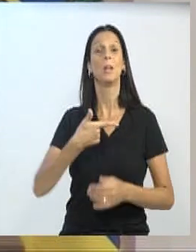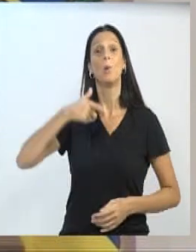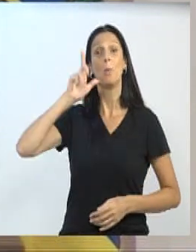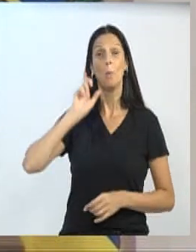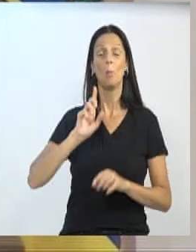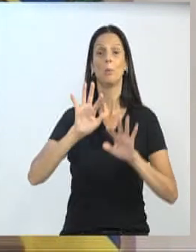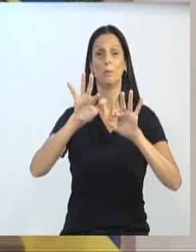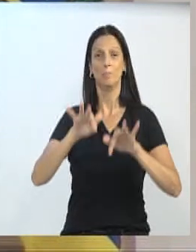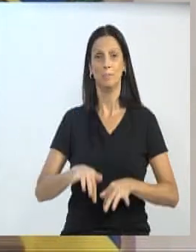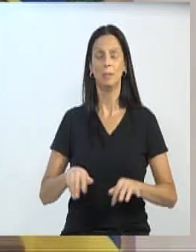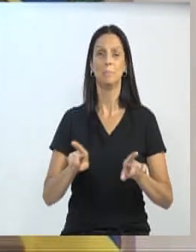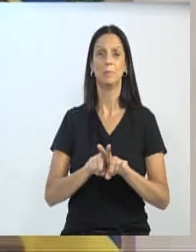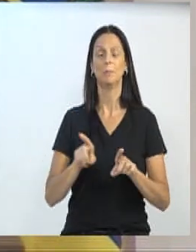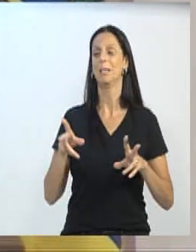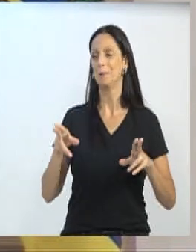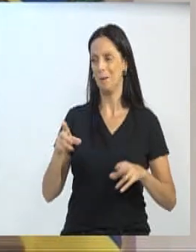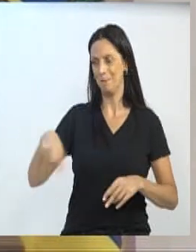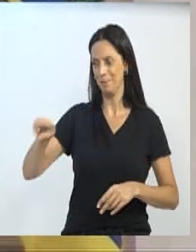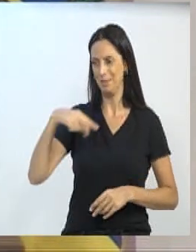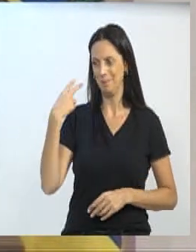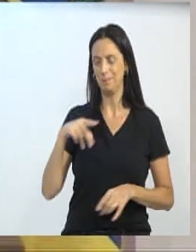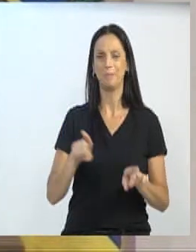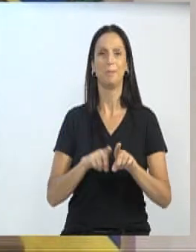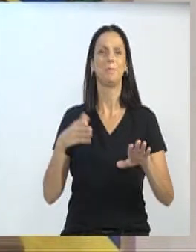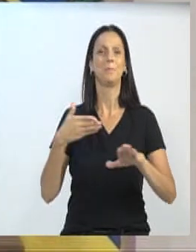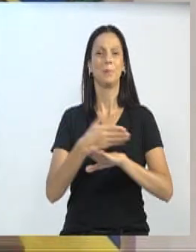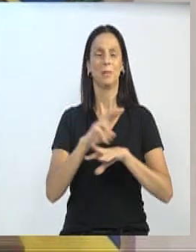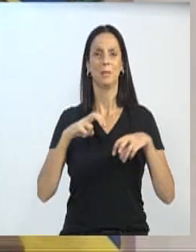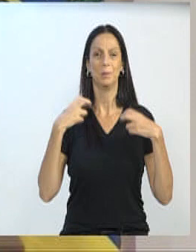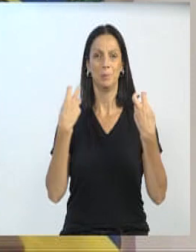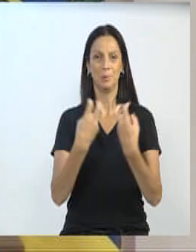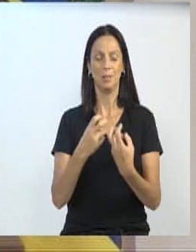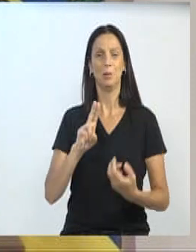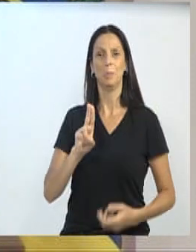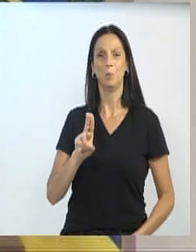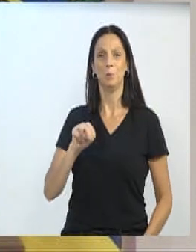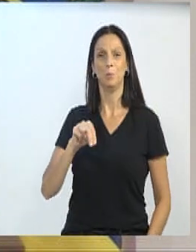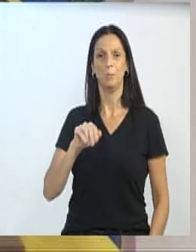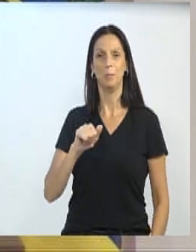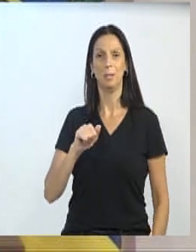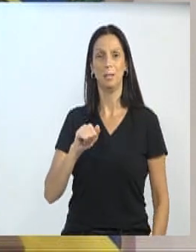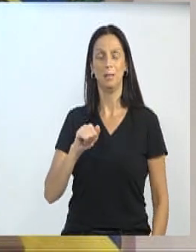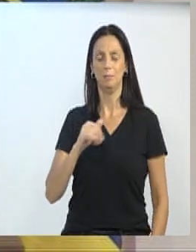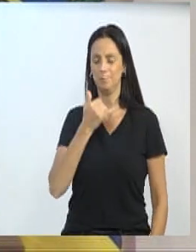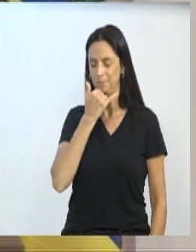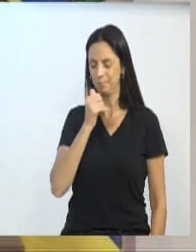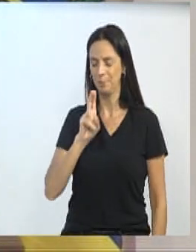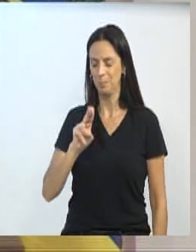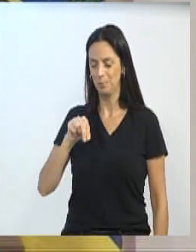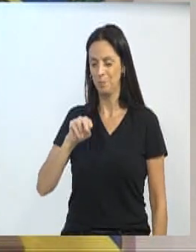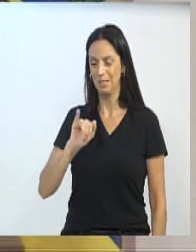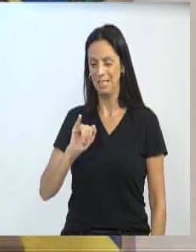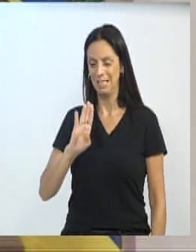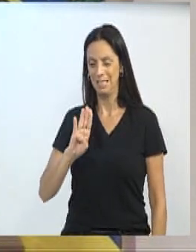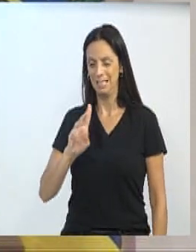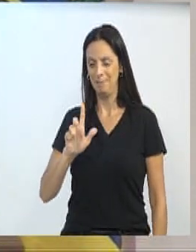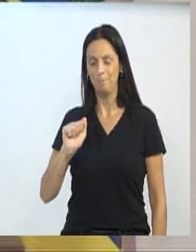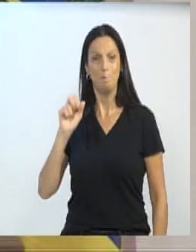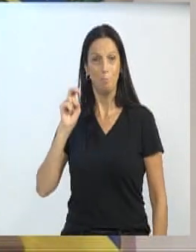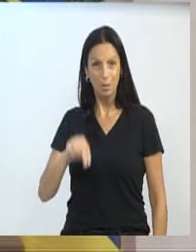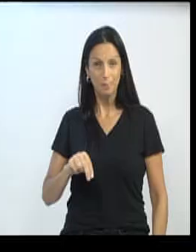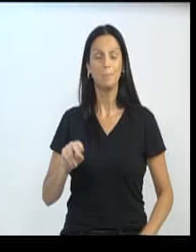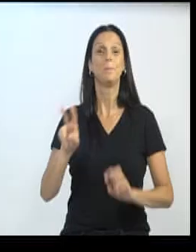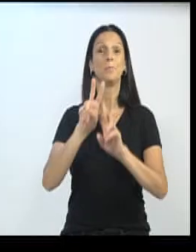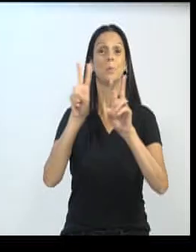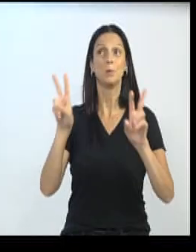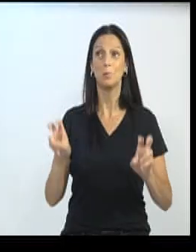como vários vereadores aqui participamos da reunião da Unip com relação às questões específicas no trato do